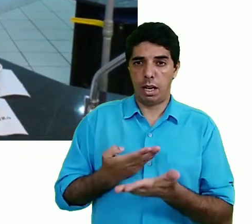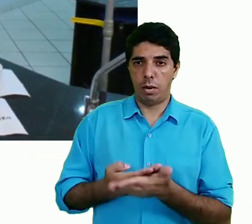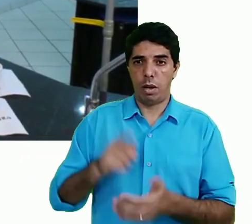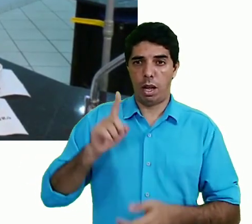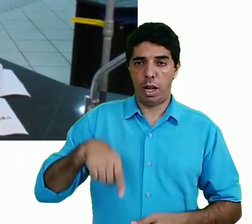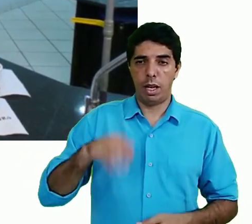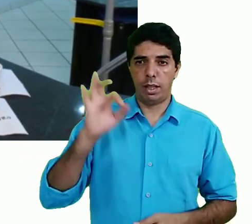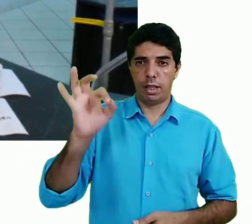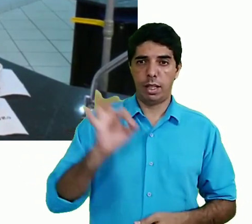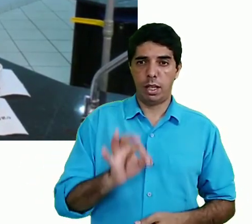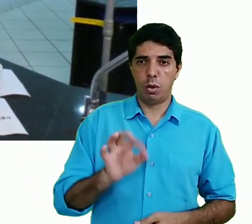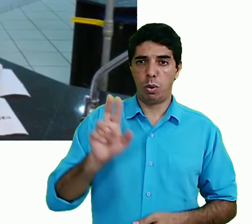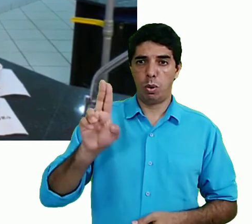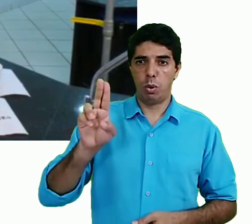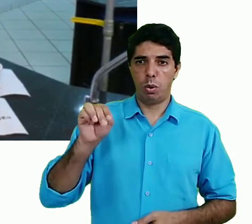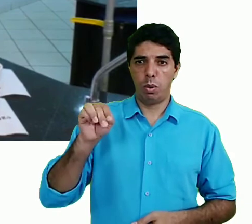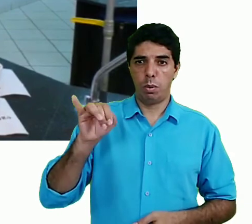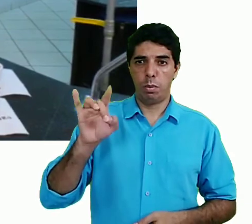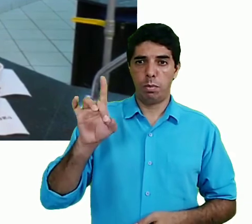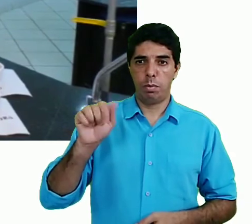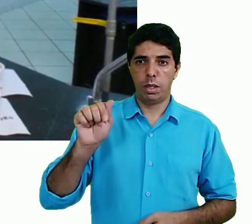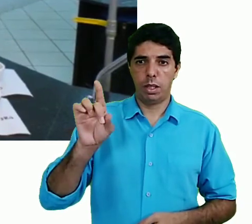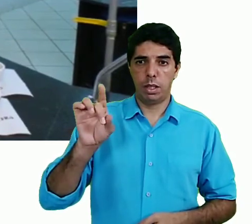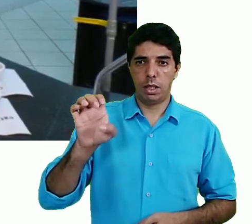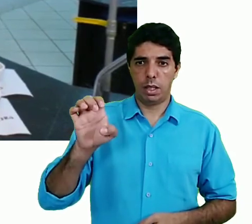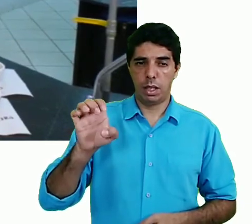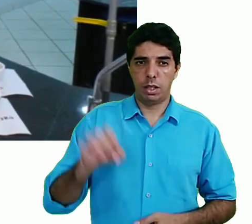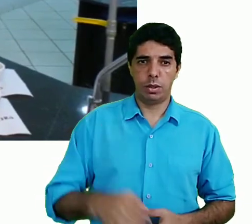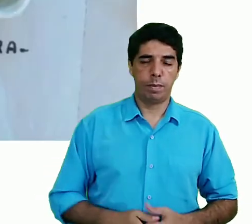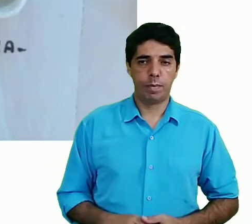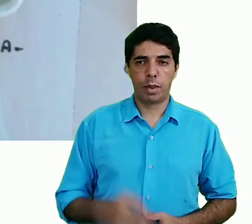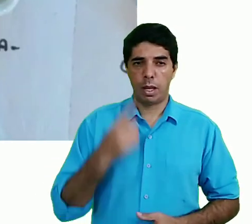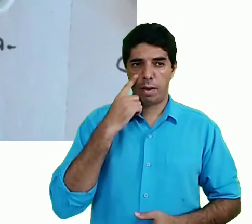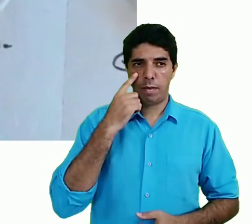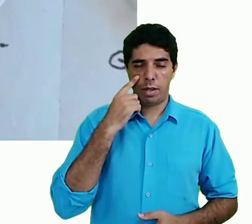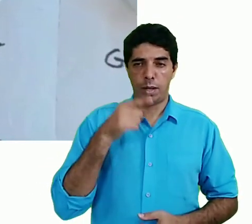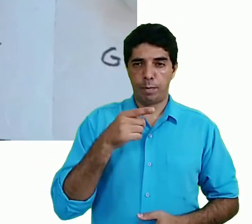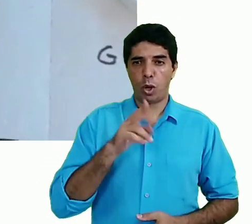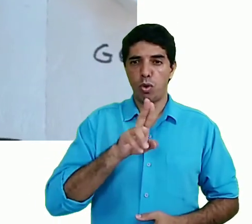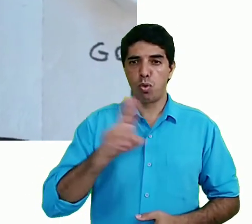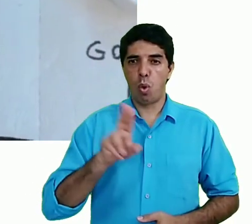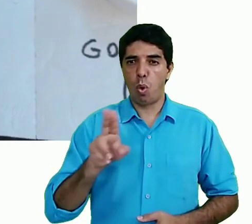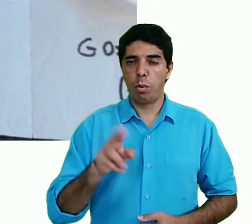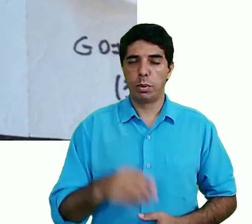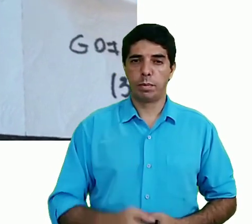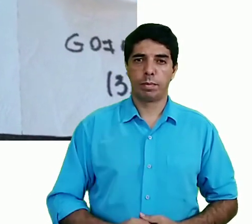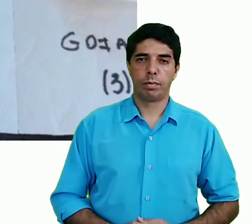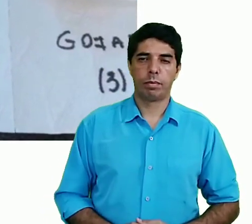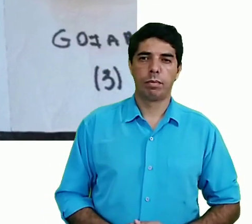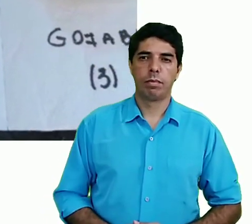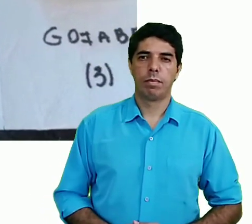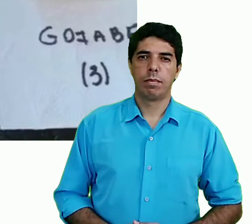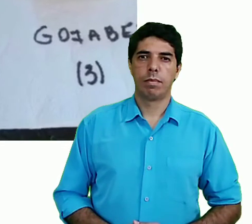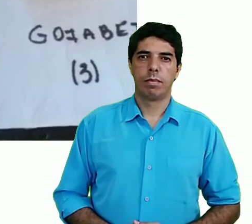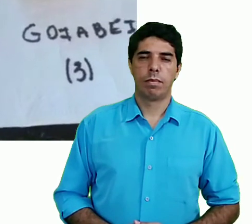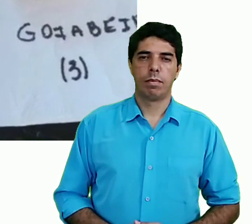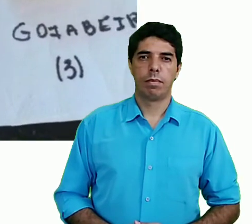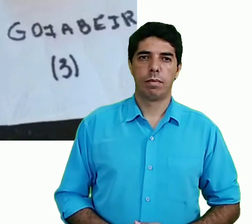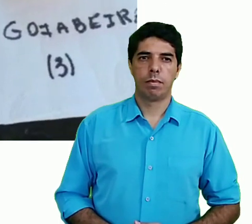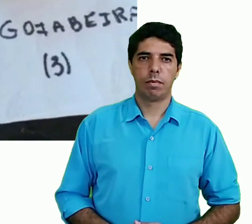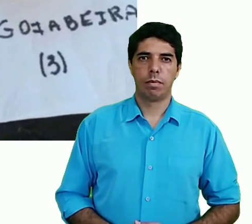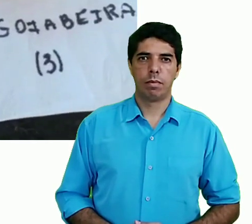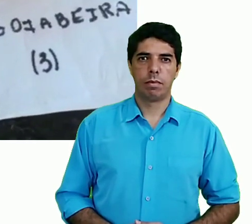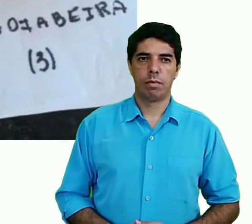umidade, tá? As espécies que foram escolhidas são a caninana, a espinheira